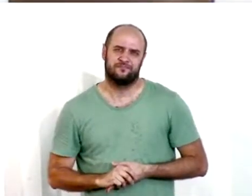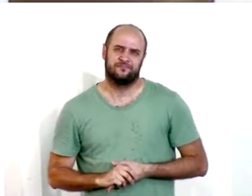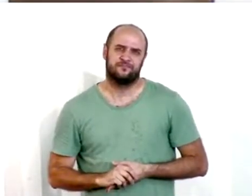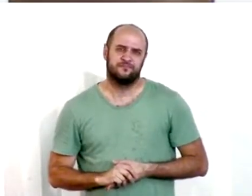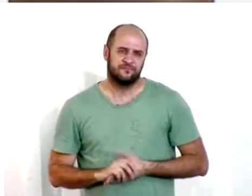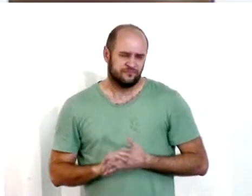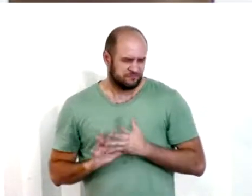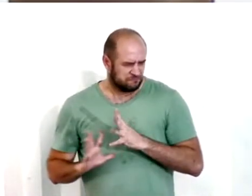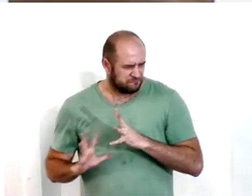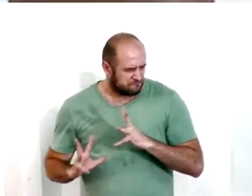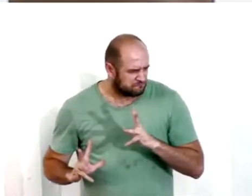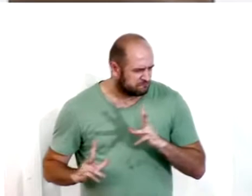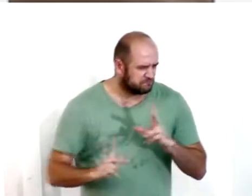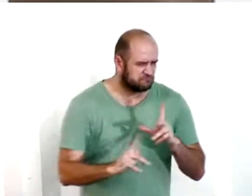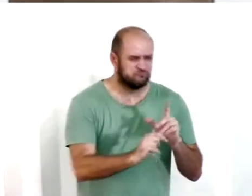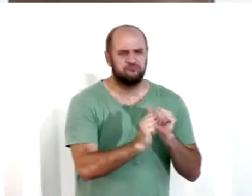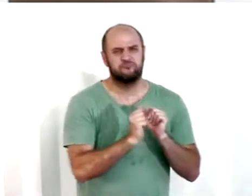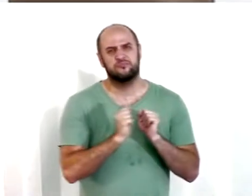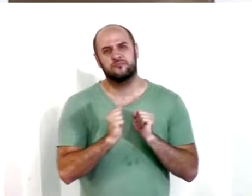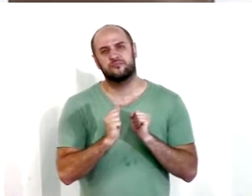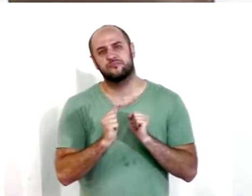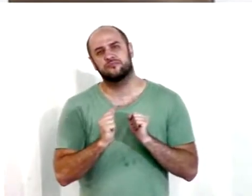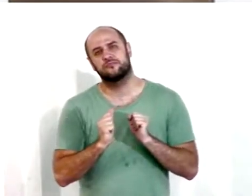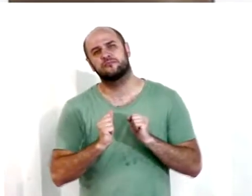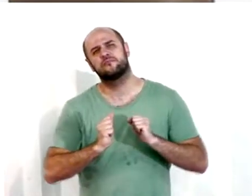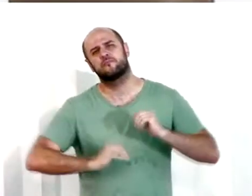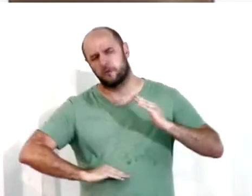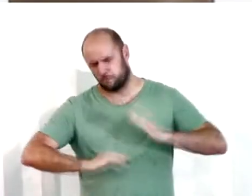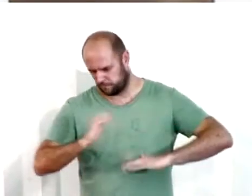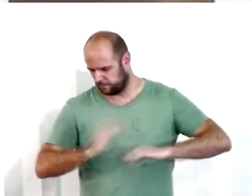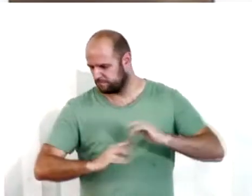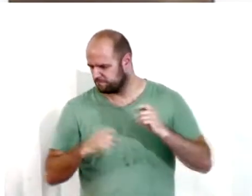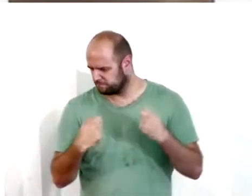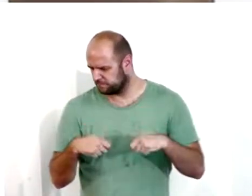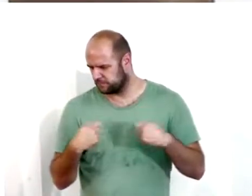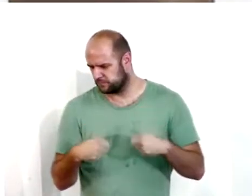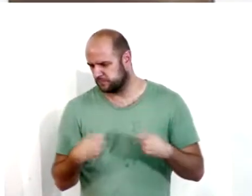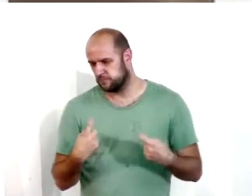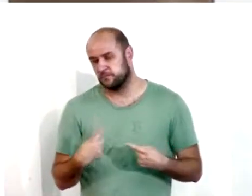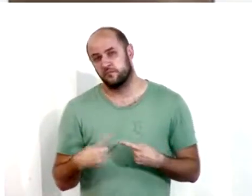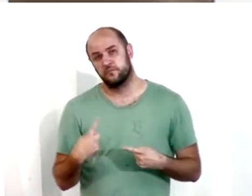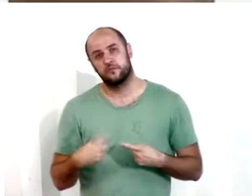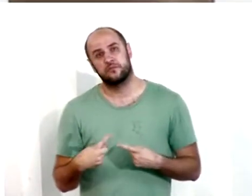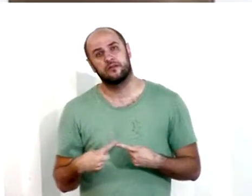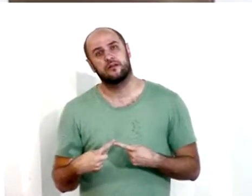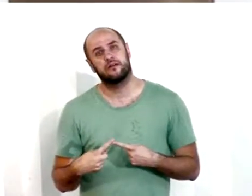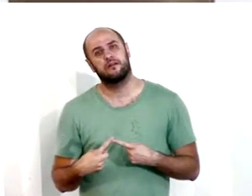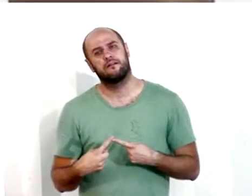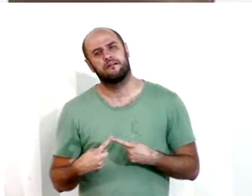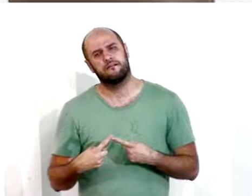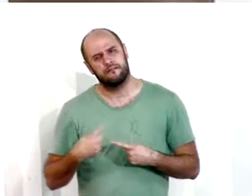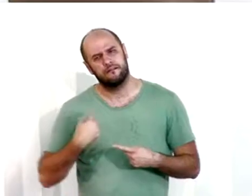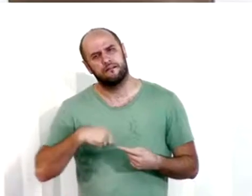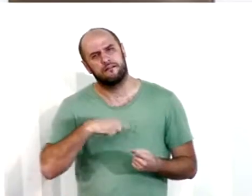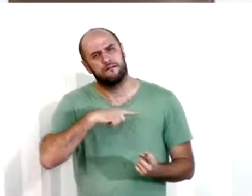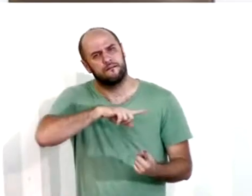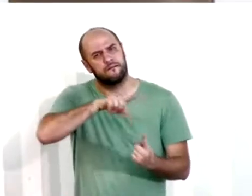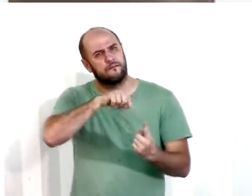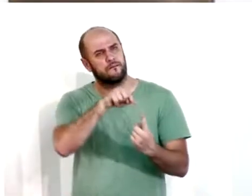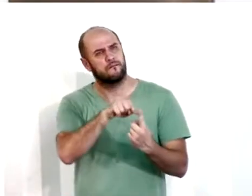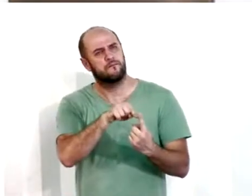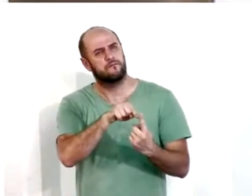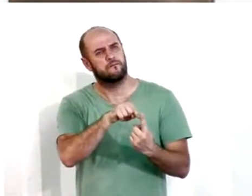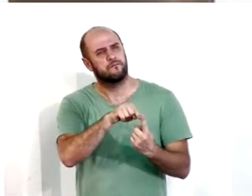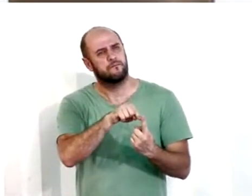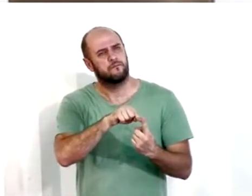E tudo isso se tornou necessário, porque a Escritura vai narrar para nós que o